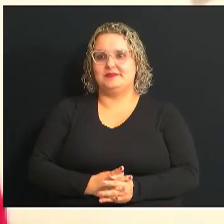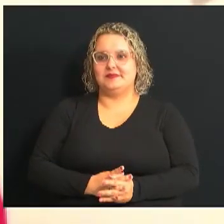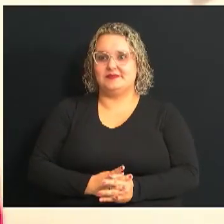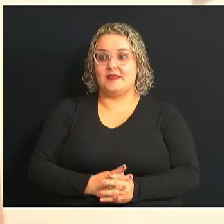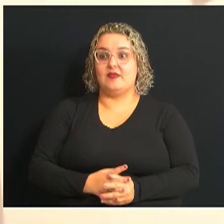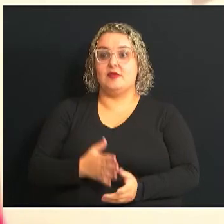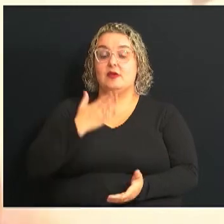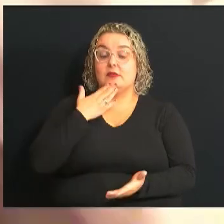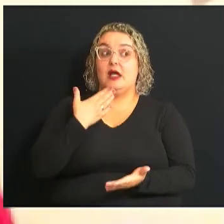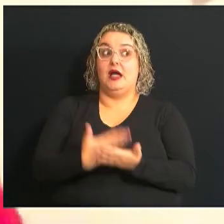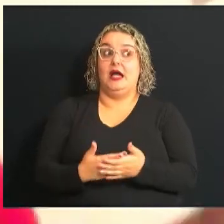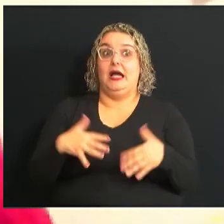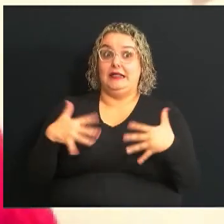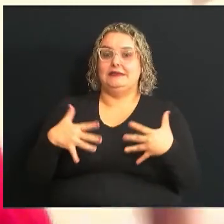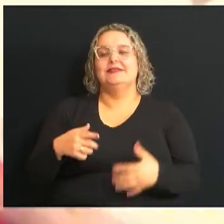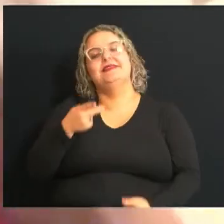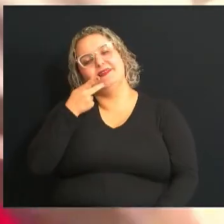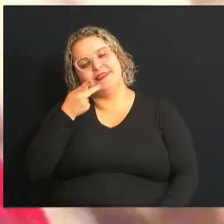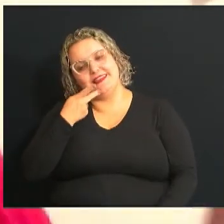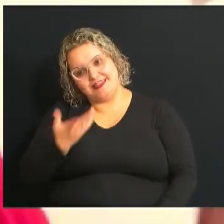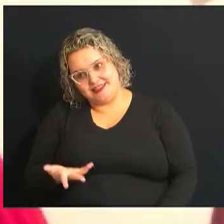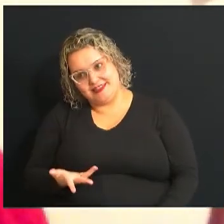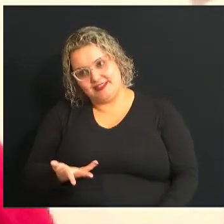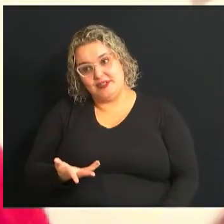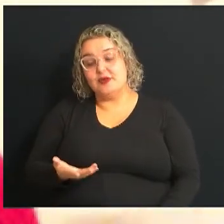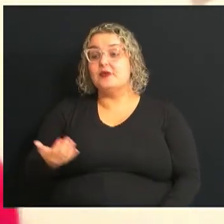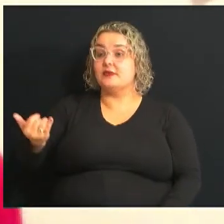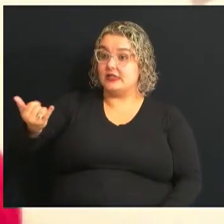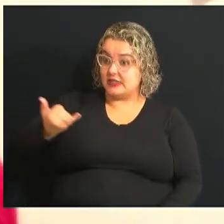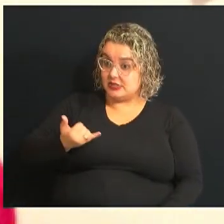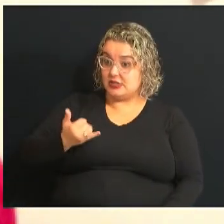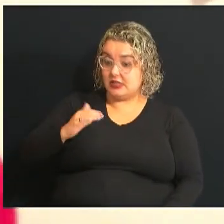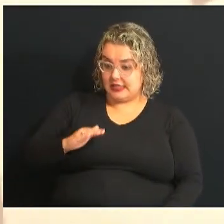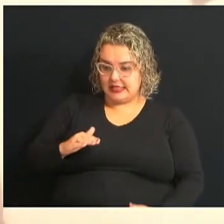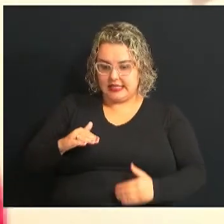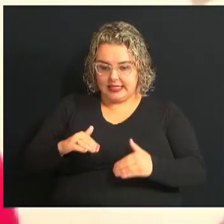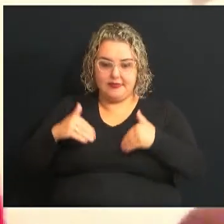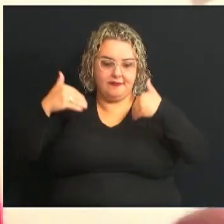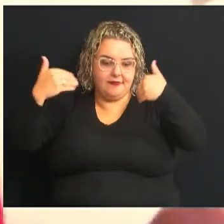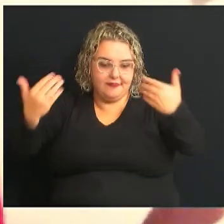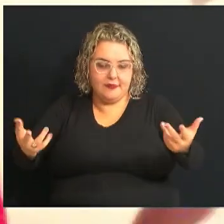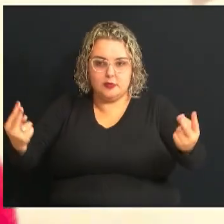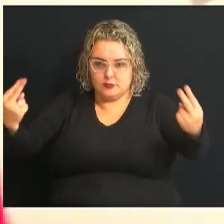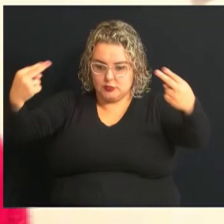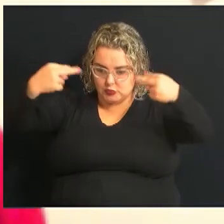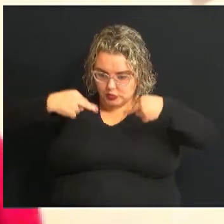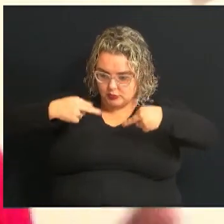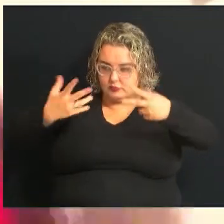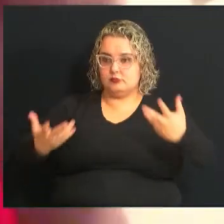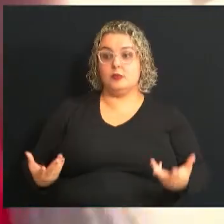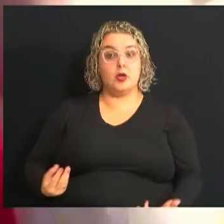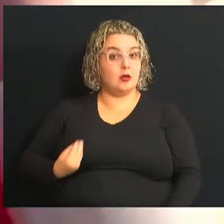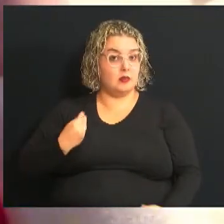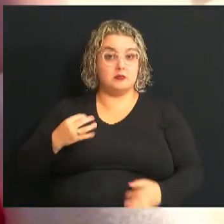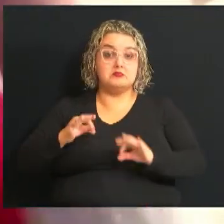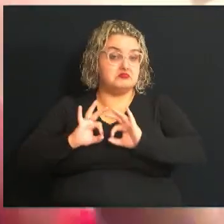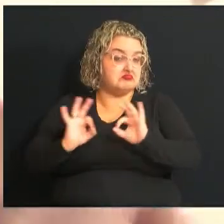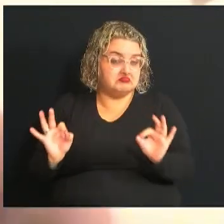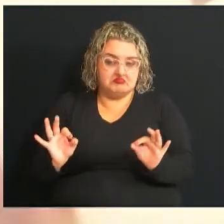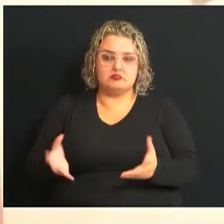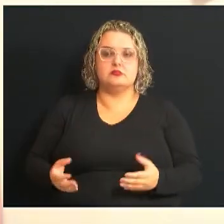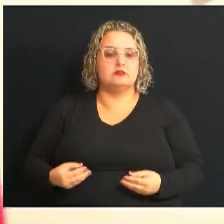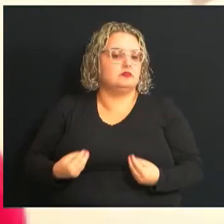viu, diria. Porque, como você falou, externamente, a vida estava posta ali,